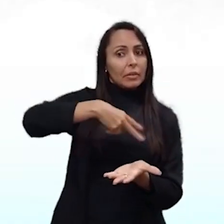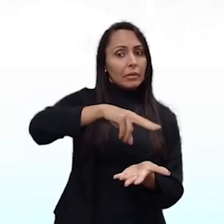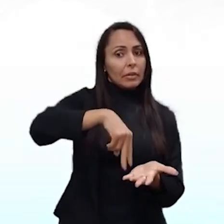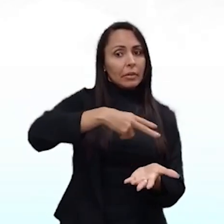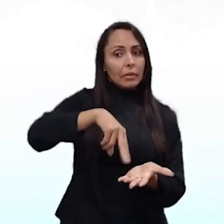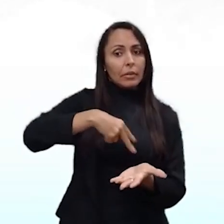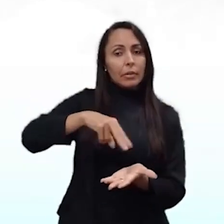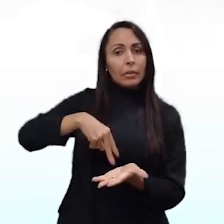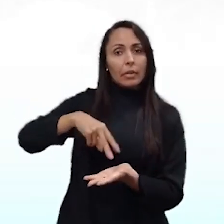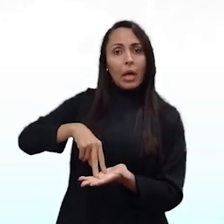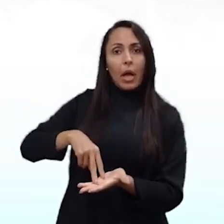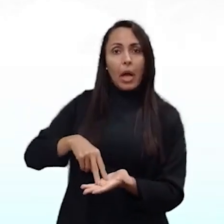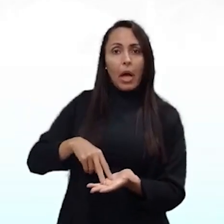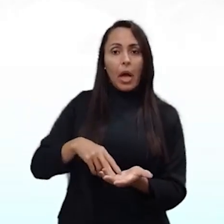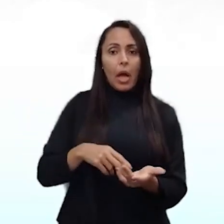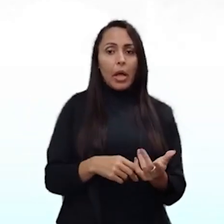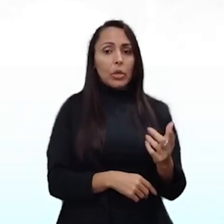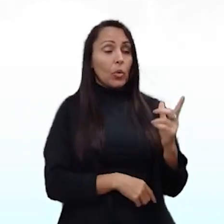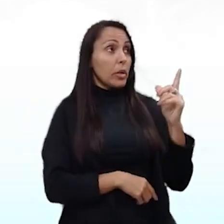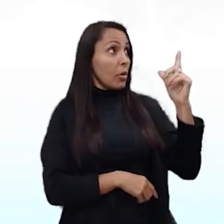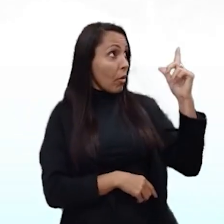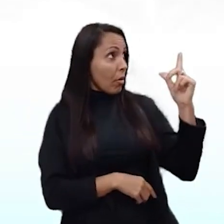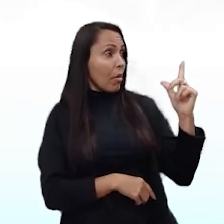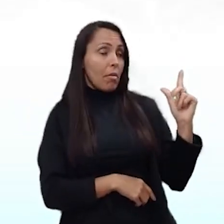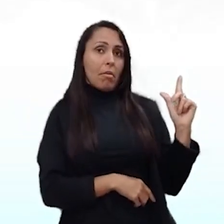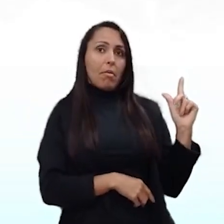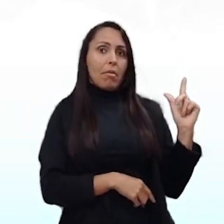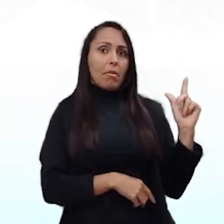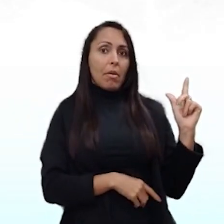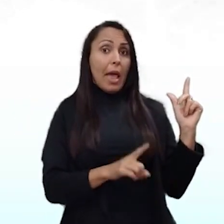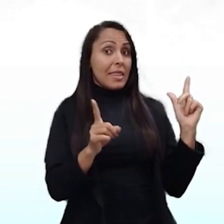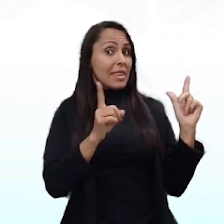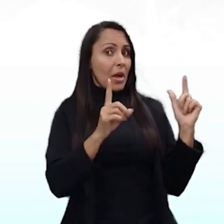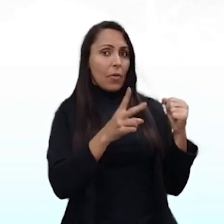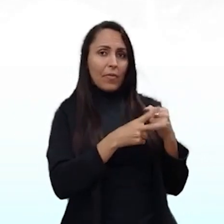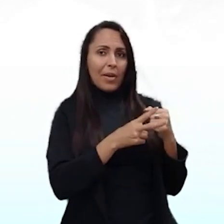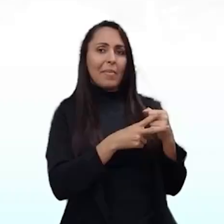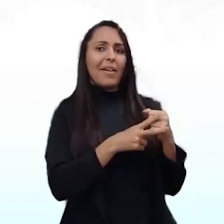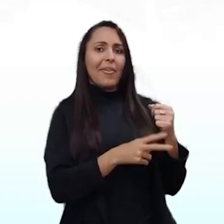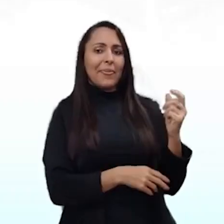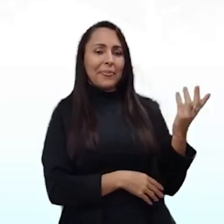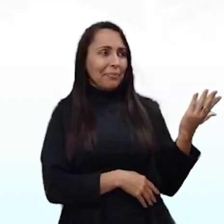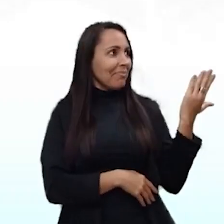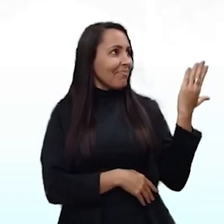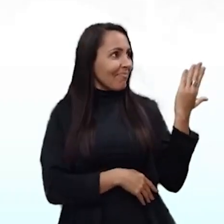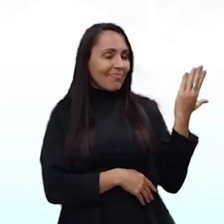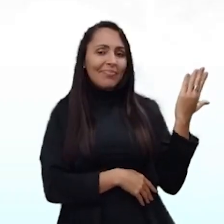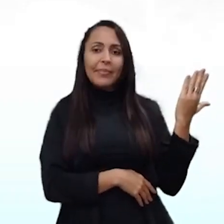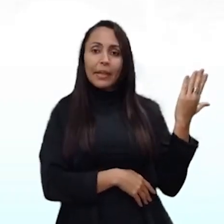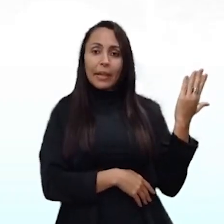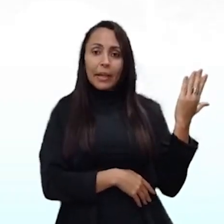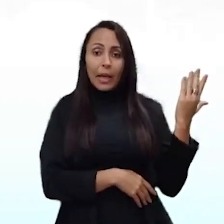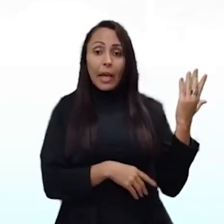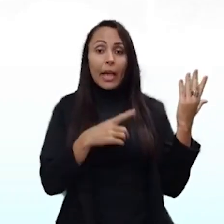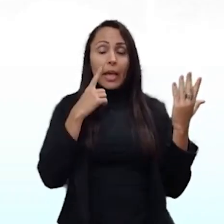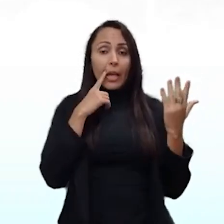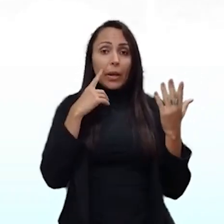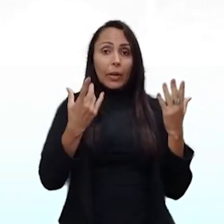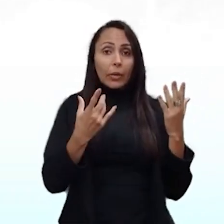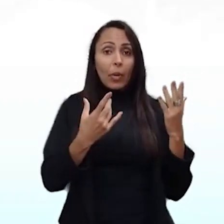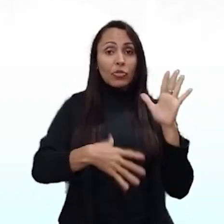tá? Então a dança aí, ó, isso aí é uma imagem não verbal. É uma linguagem